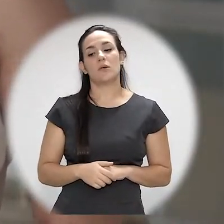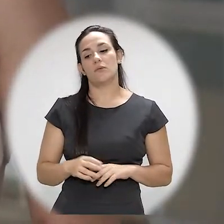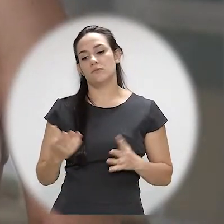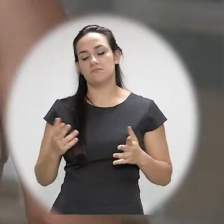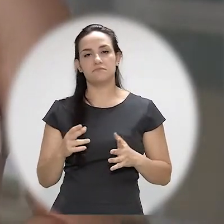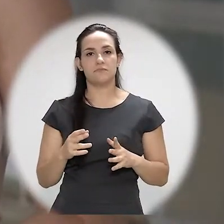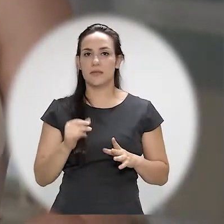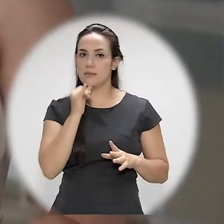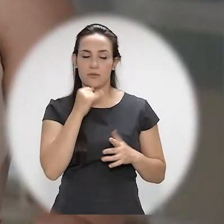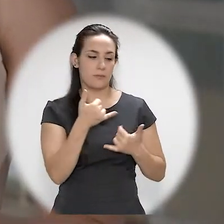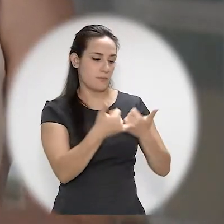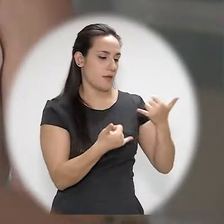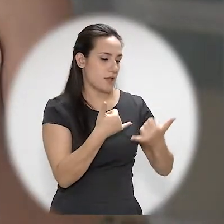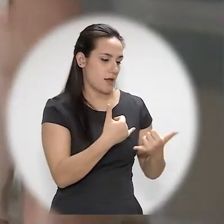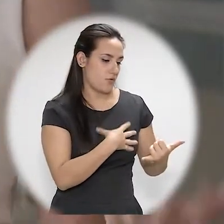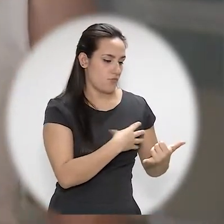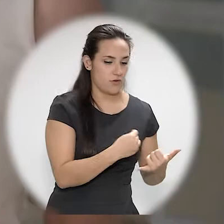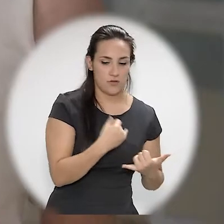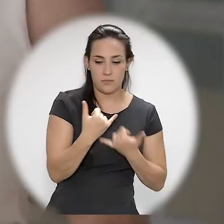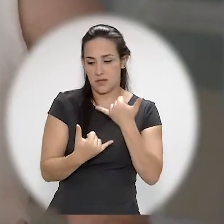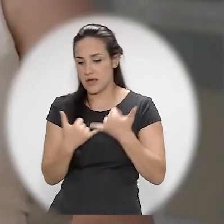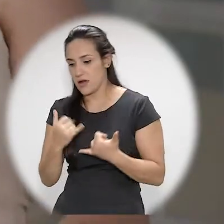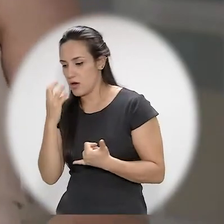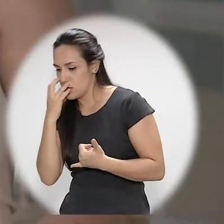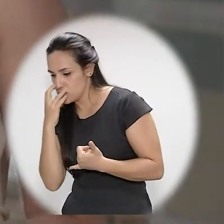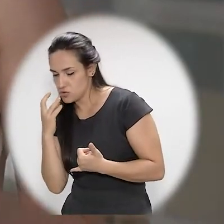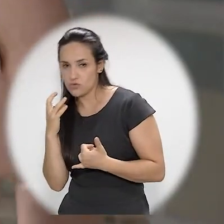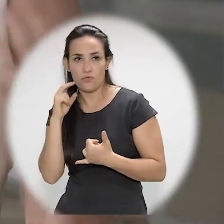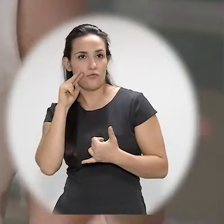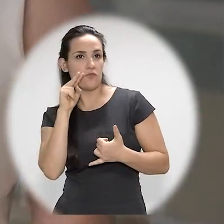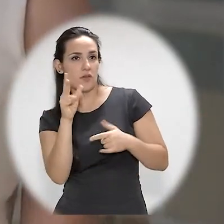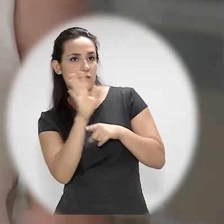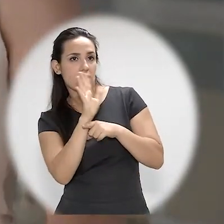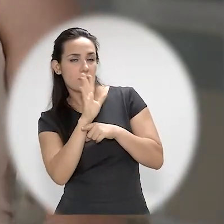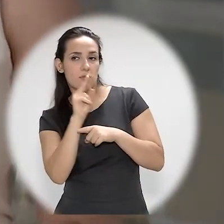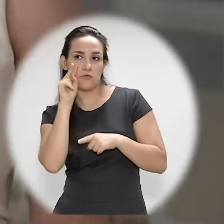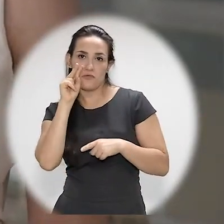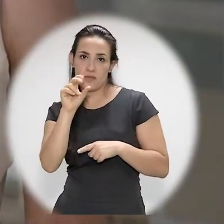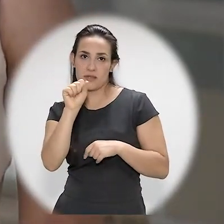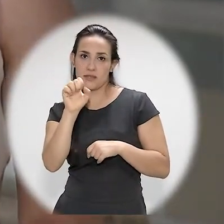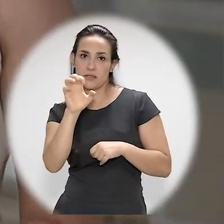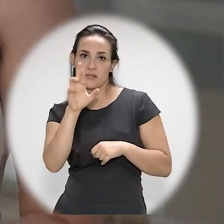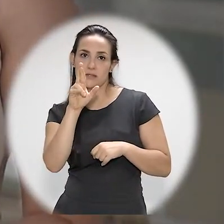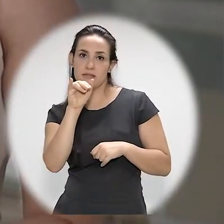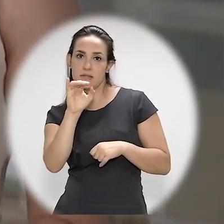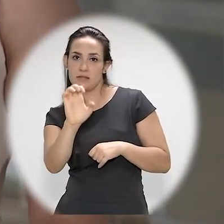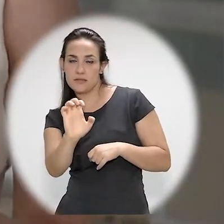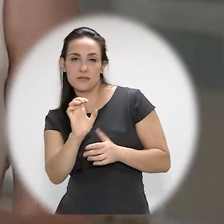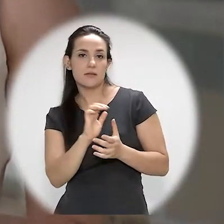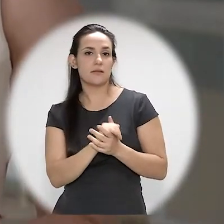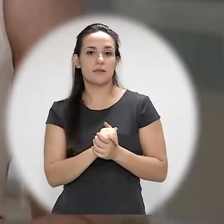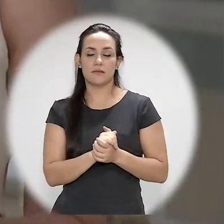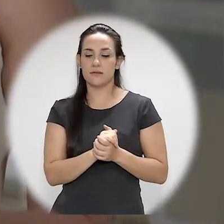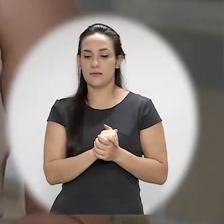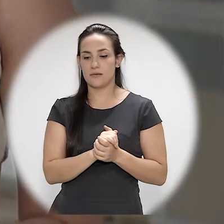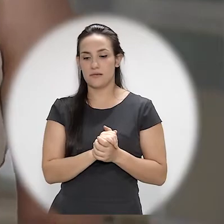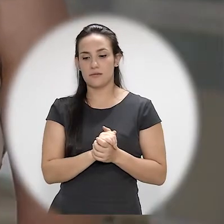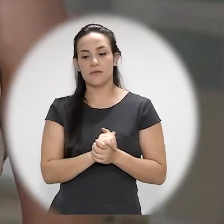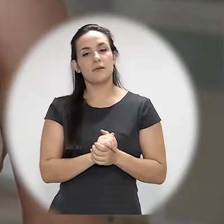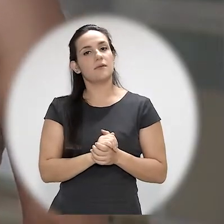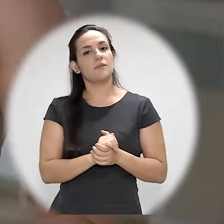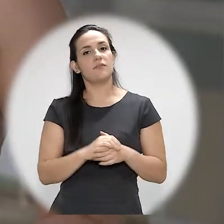da pandemia. Então, fui lá brincar com os filhos, com o cachorro, assistir um filme, assistir uma série, buscar aplicativos